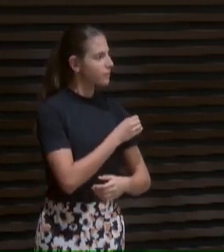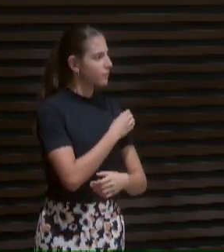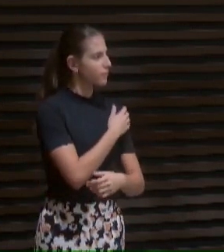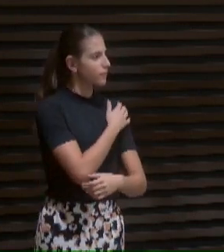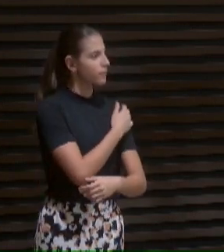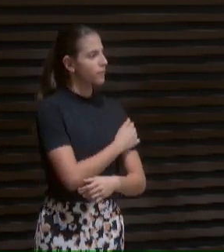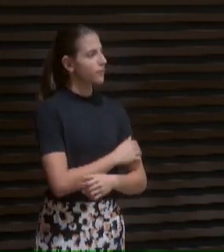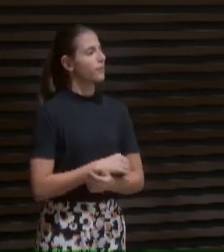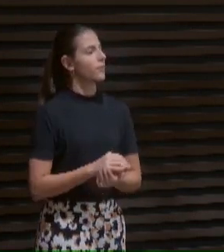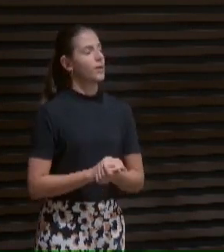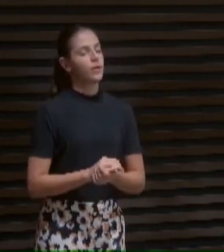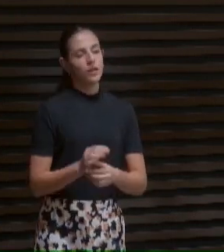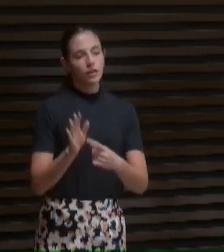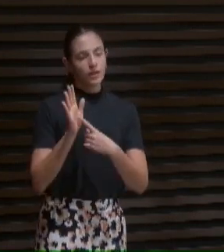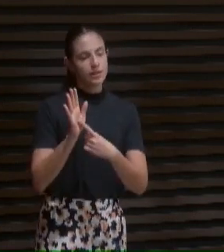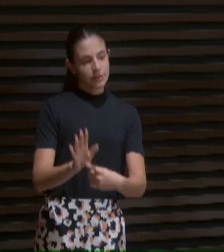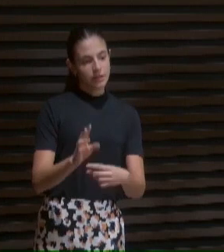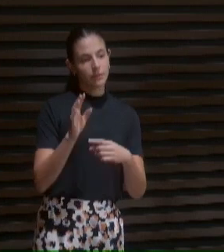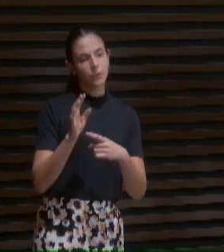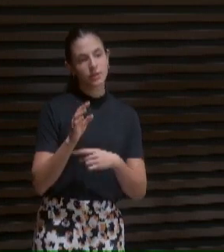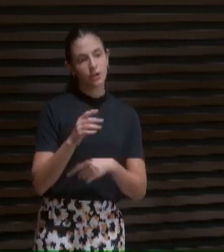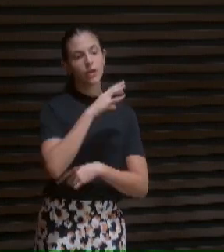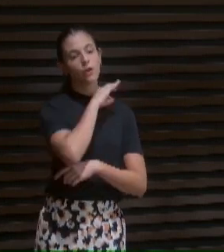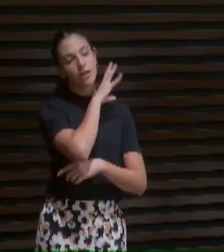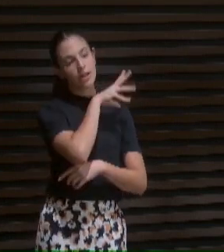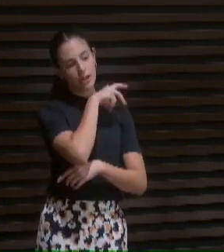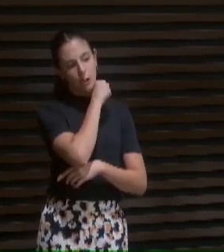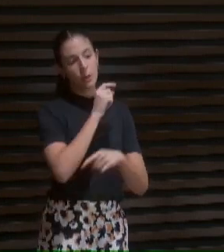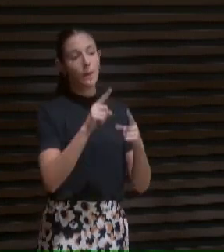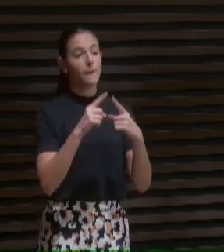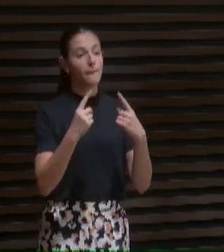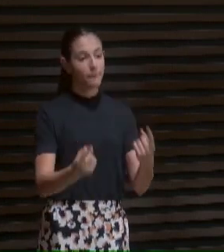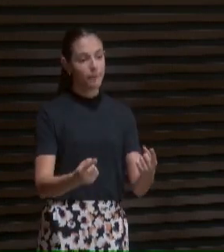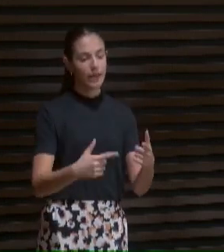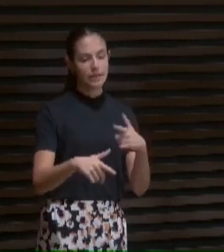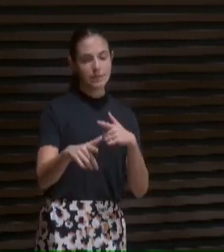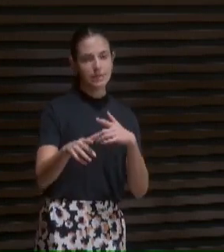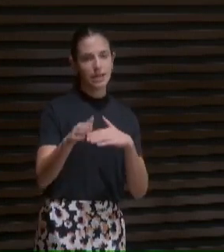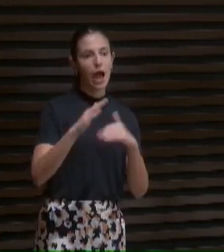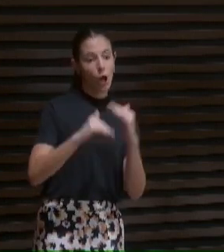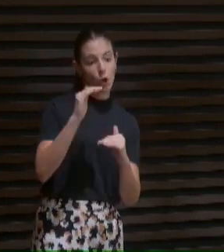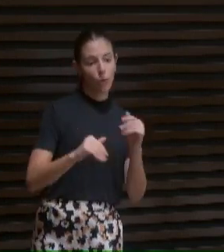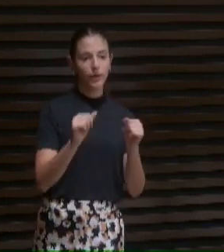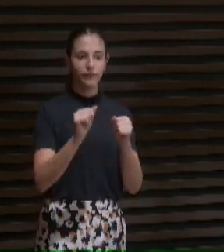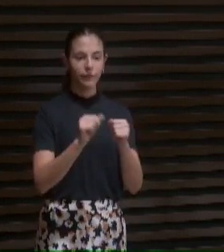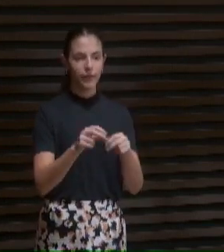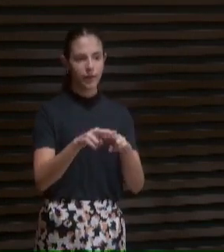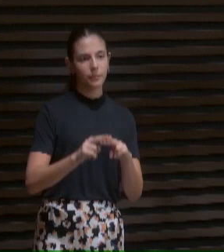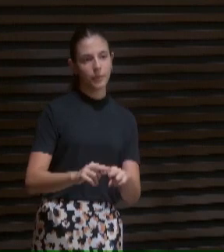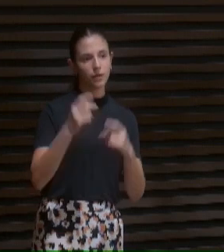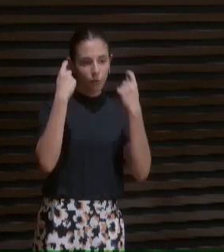O que ele está mostrando aqui, quem vai abrir é o leão. Mas quem fez a obra foi o cordeiro.